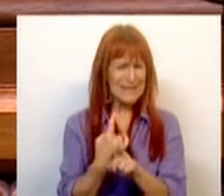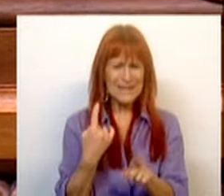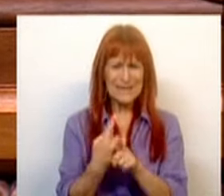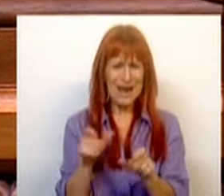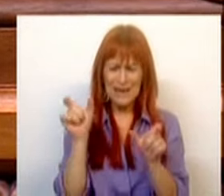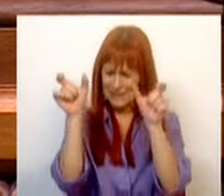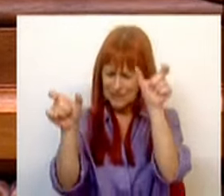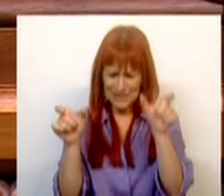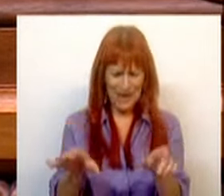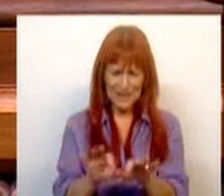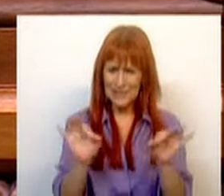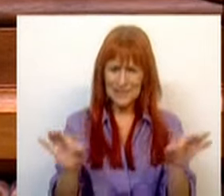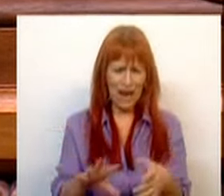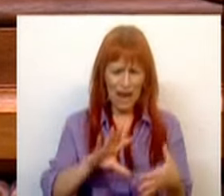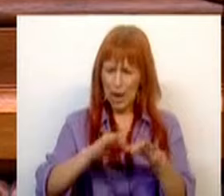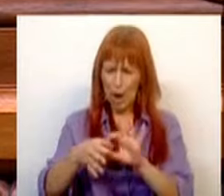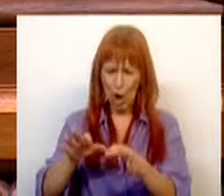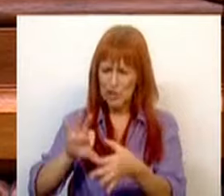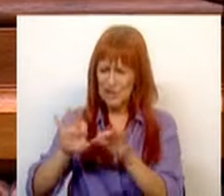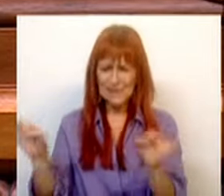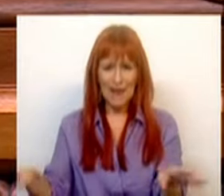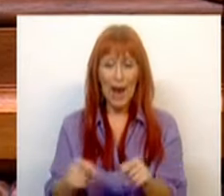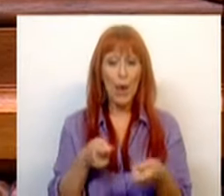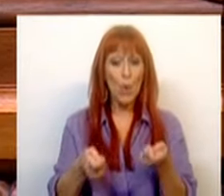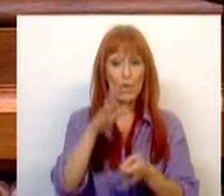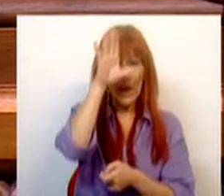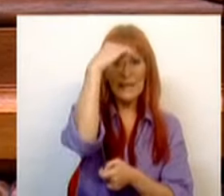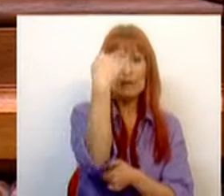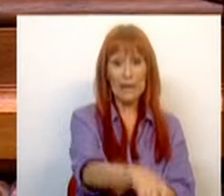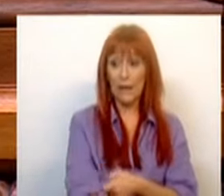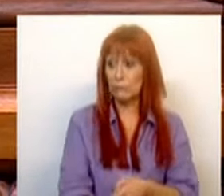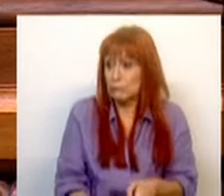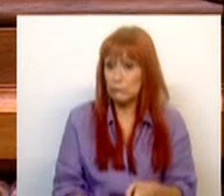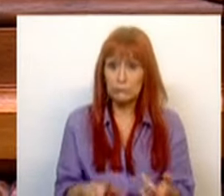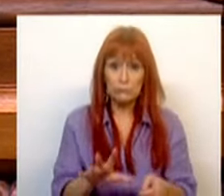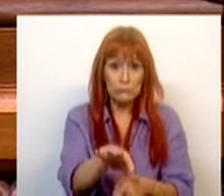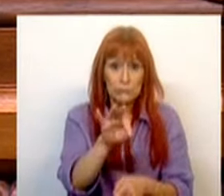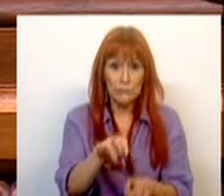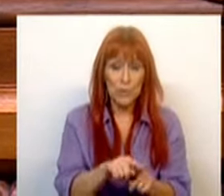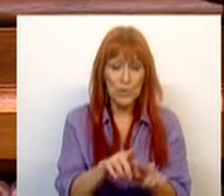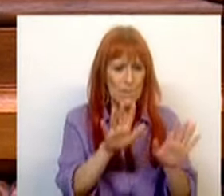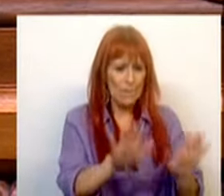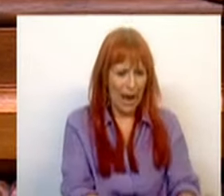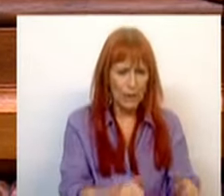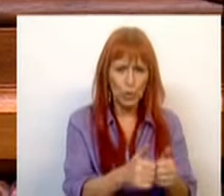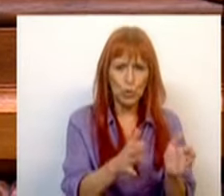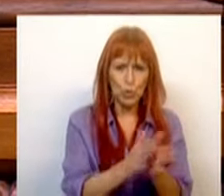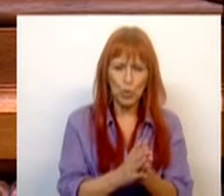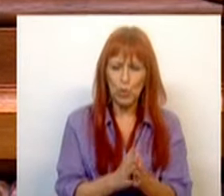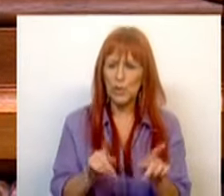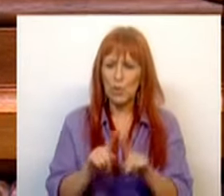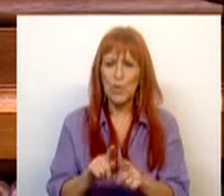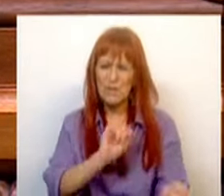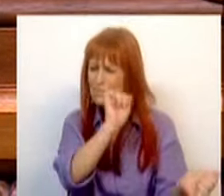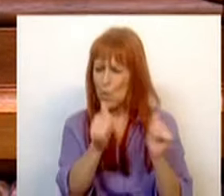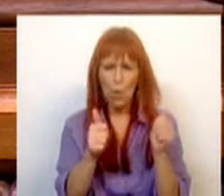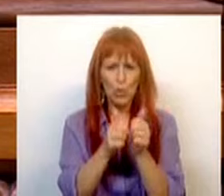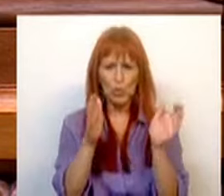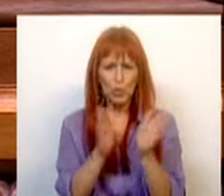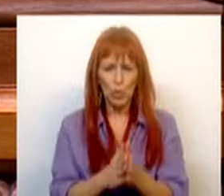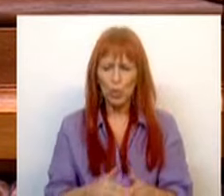termos e com a mesma lógica com que tem governado, numa ânsia de tudo suspender, de tudo reverter,